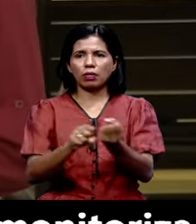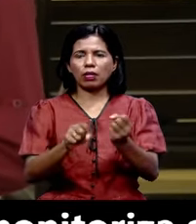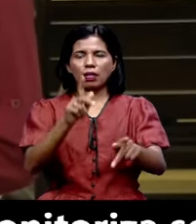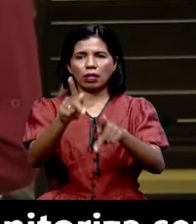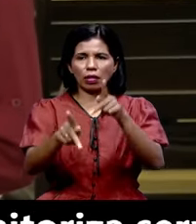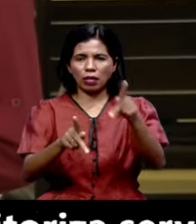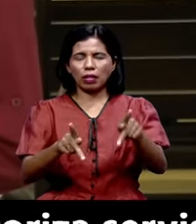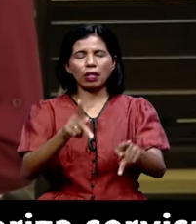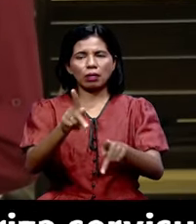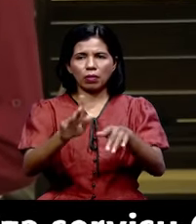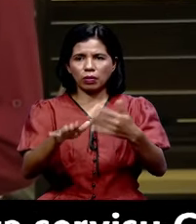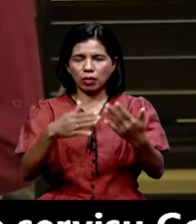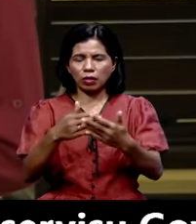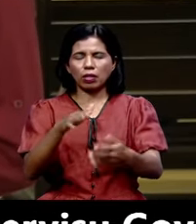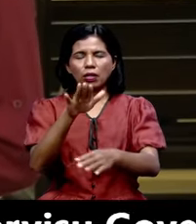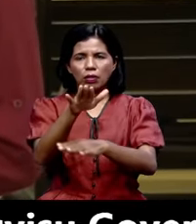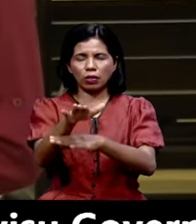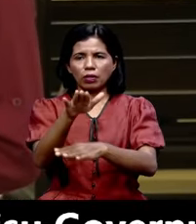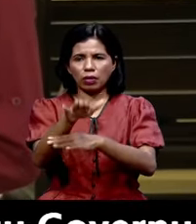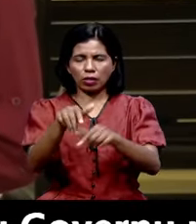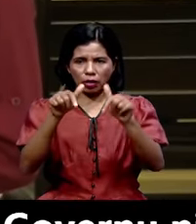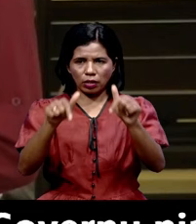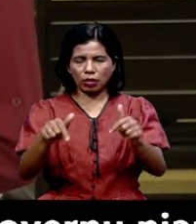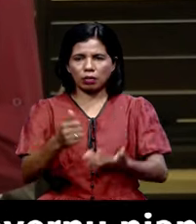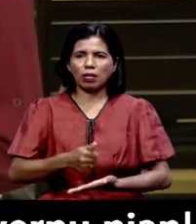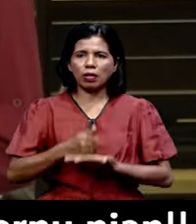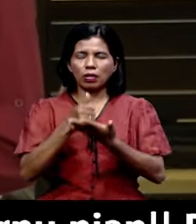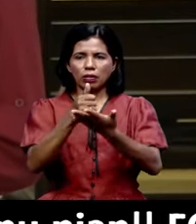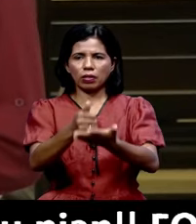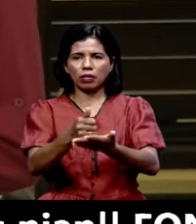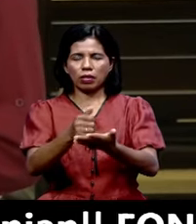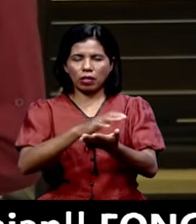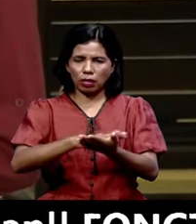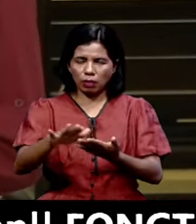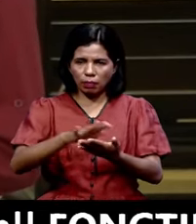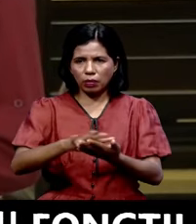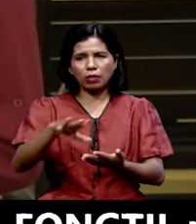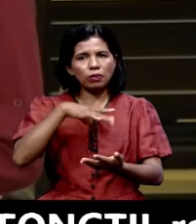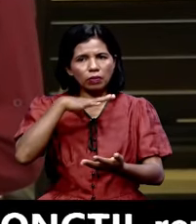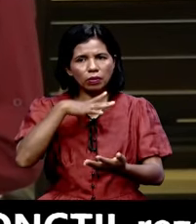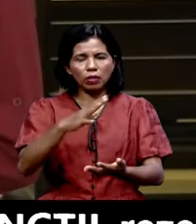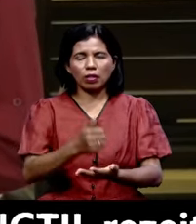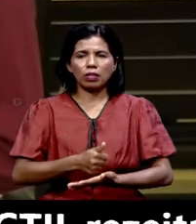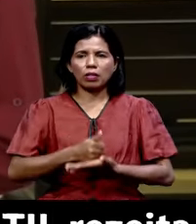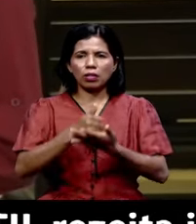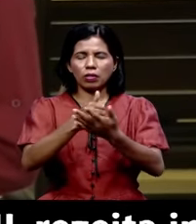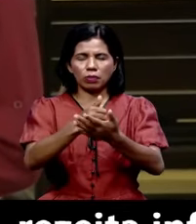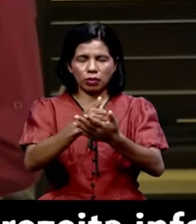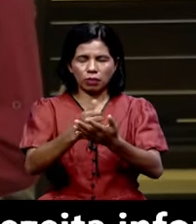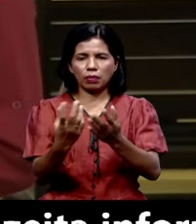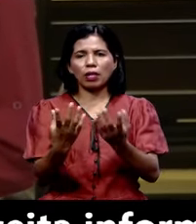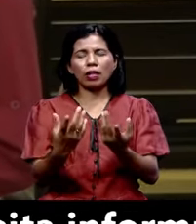emanian sarani siranian lorai klorai ki ane ho di taumatan ba limpeza taumatan ba jardin